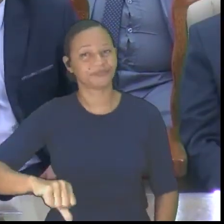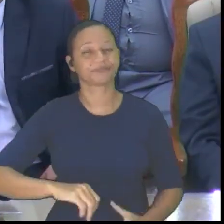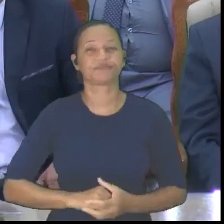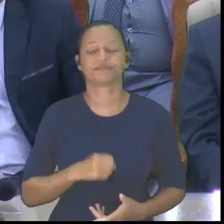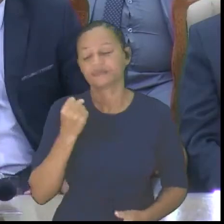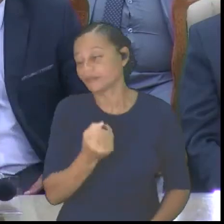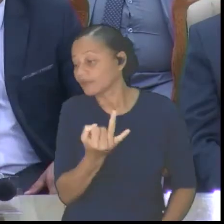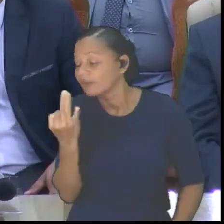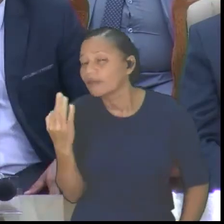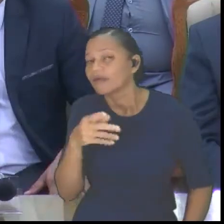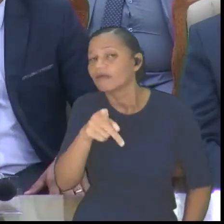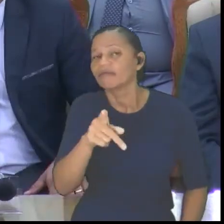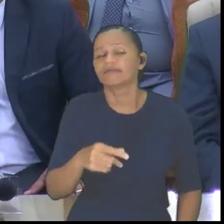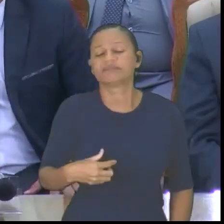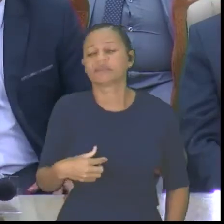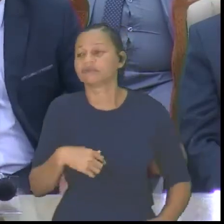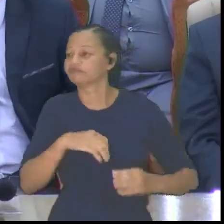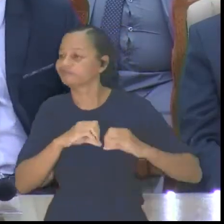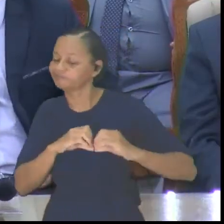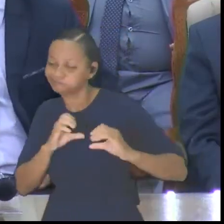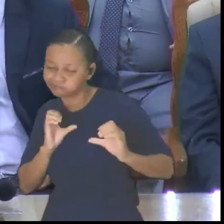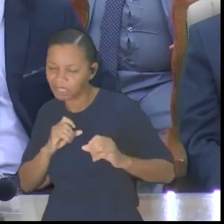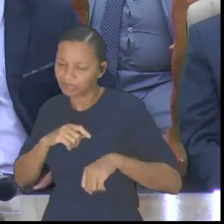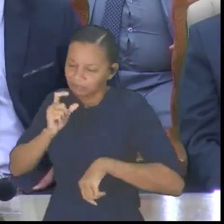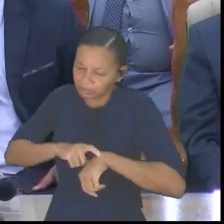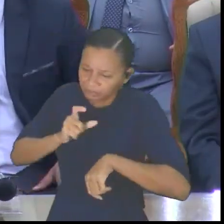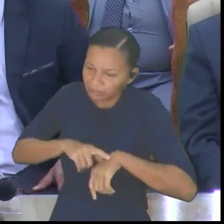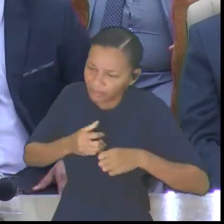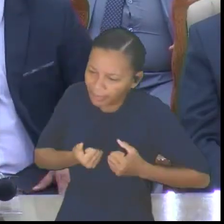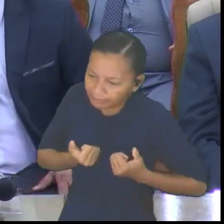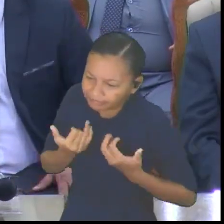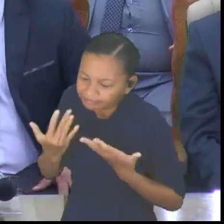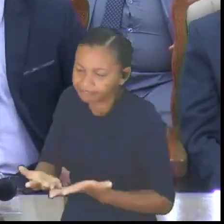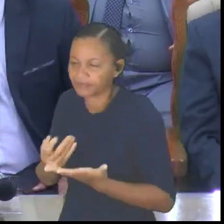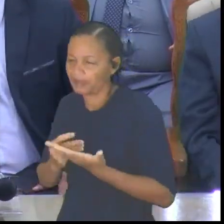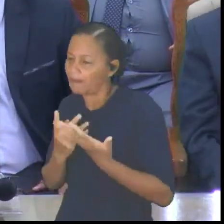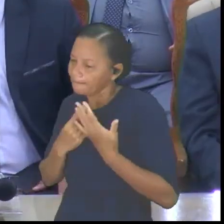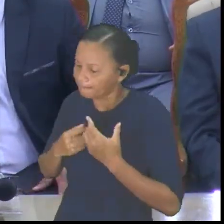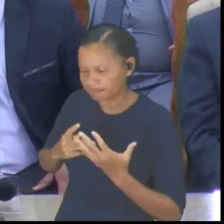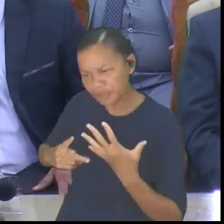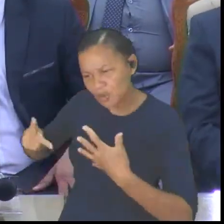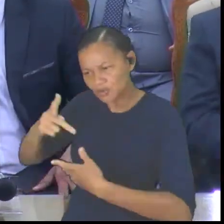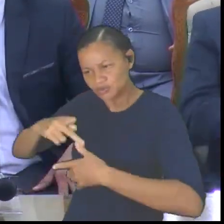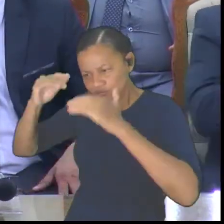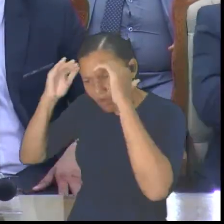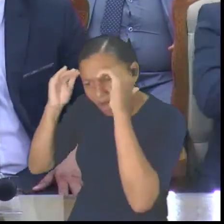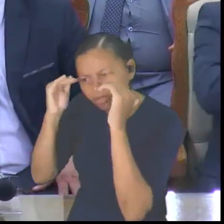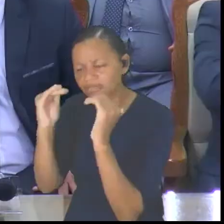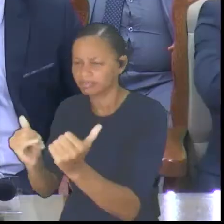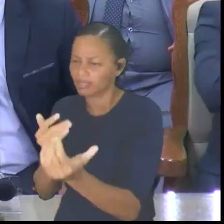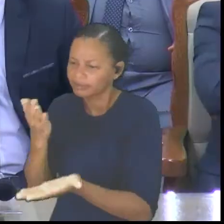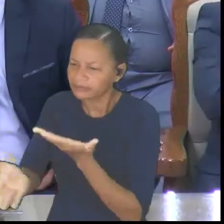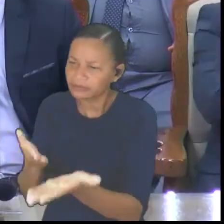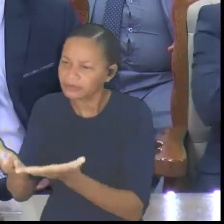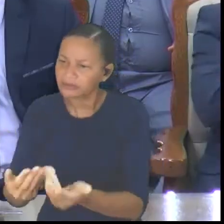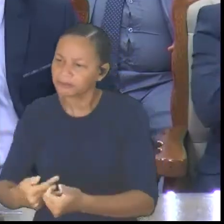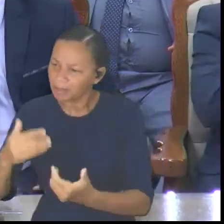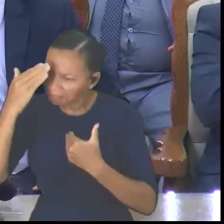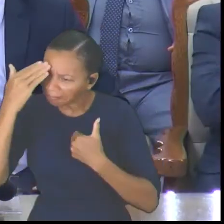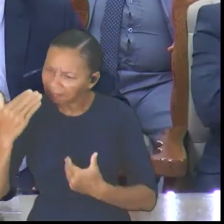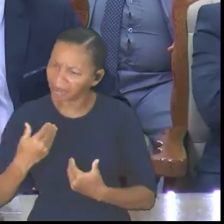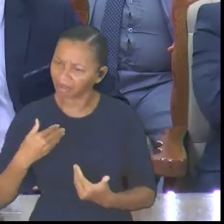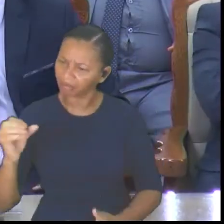Quantas vezes você abriu o peito, entregou seu tempo, sua atenção, seu apoio e recebeu apenas ingratidão?